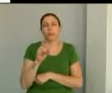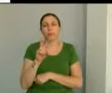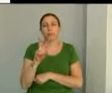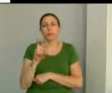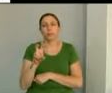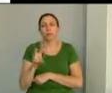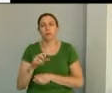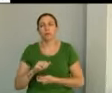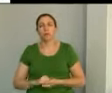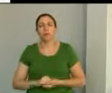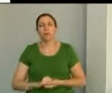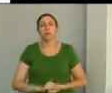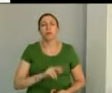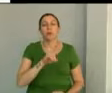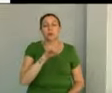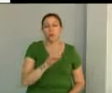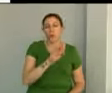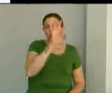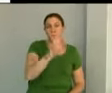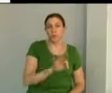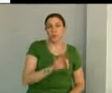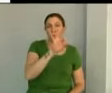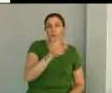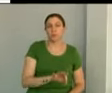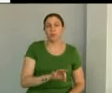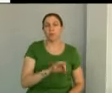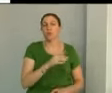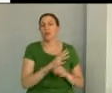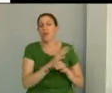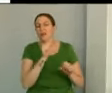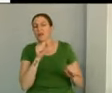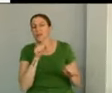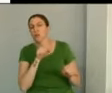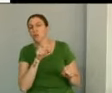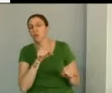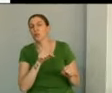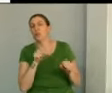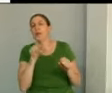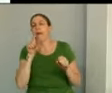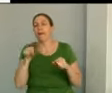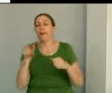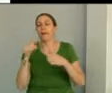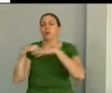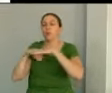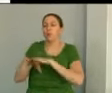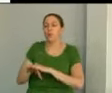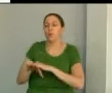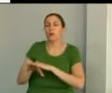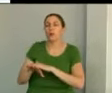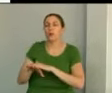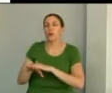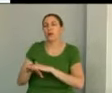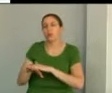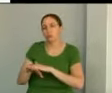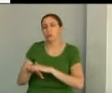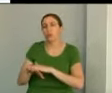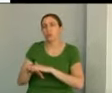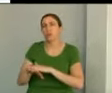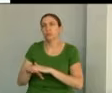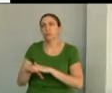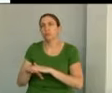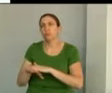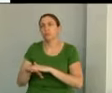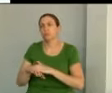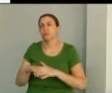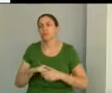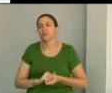verdade, 20% de todas essas receitas, elas ficam retidas na fonte e a União e o Estado já